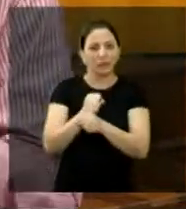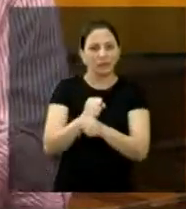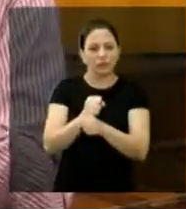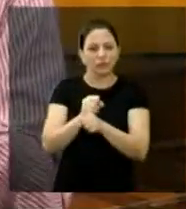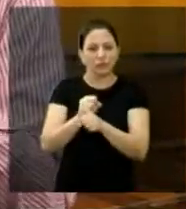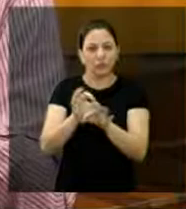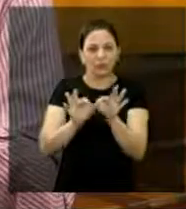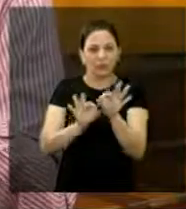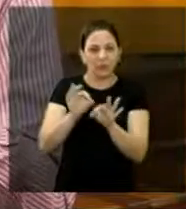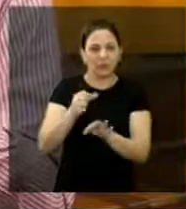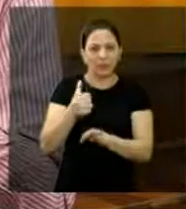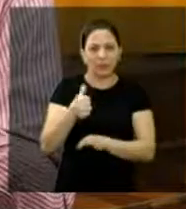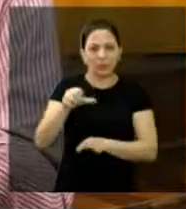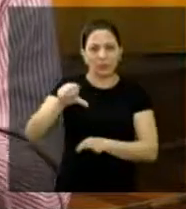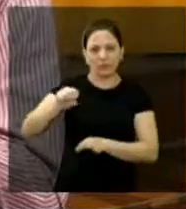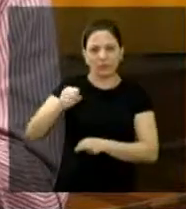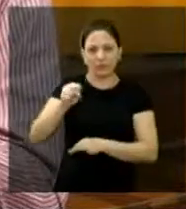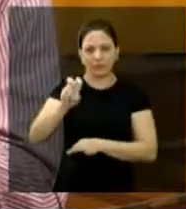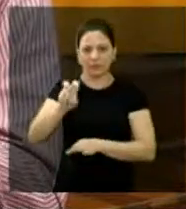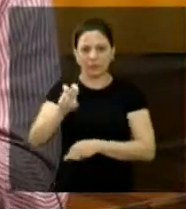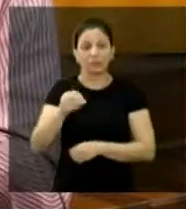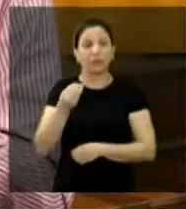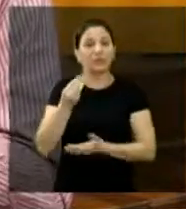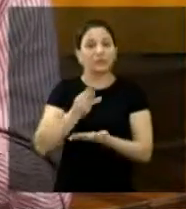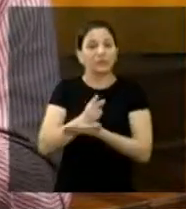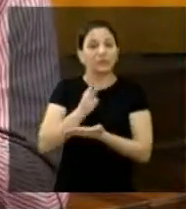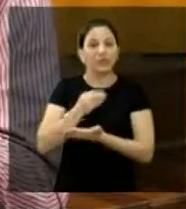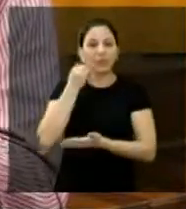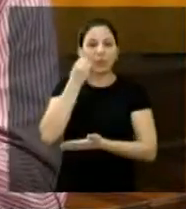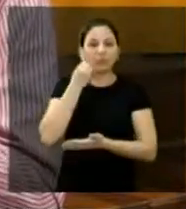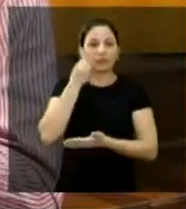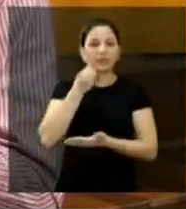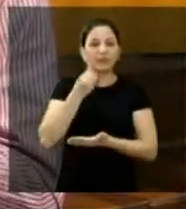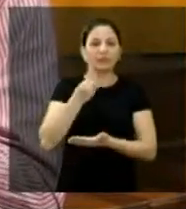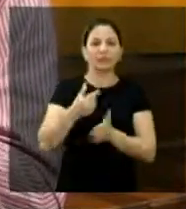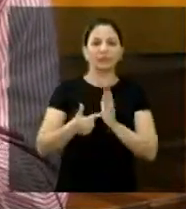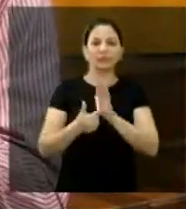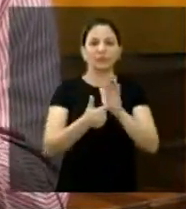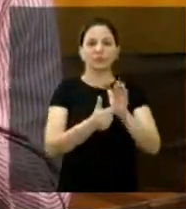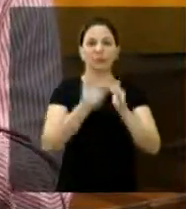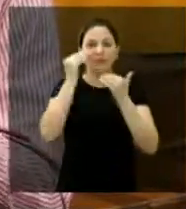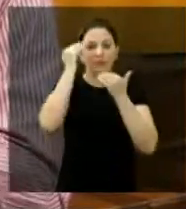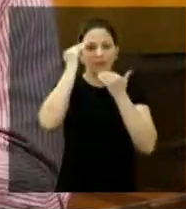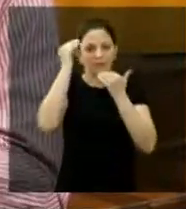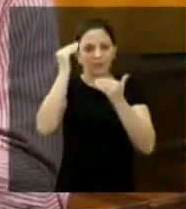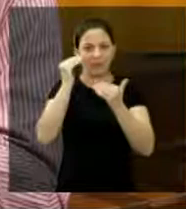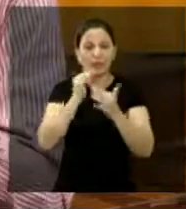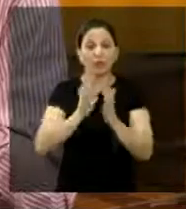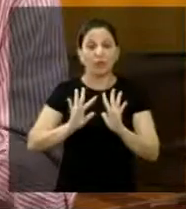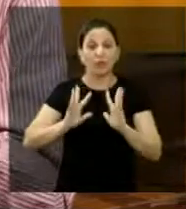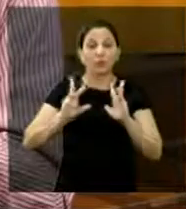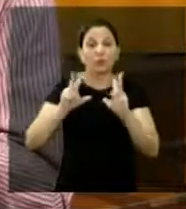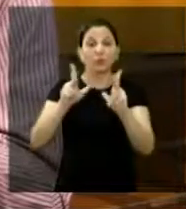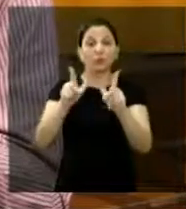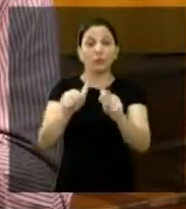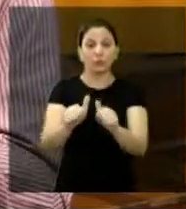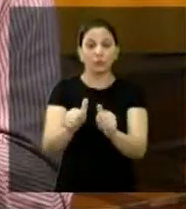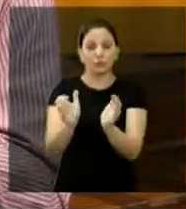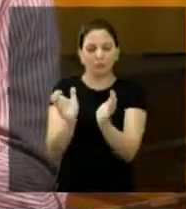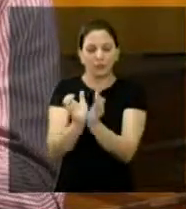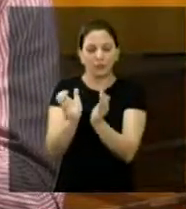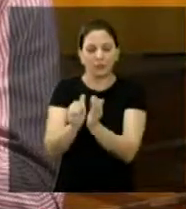eu sempre que tenho a oportunidade, eu faço questão de registrar os agradecimentos a todos aqueles, desde a primeira equipe